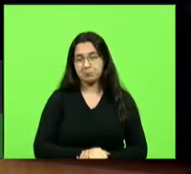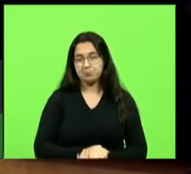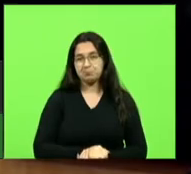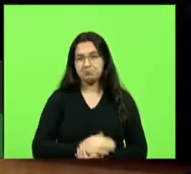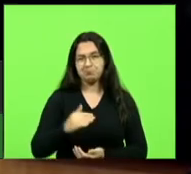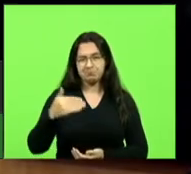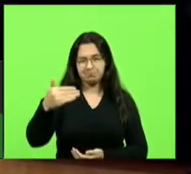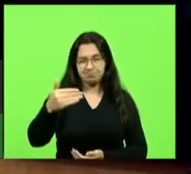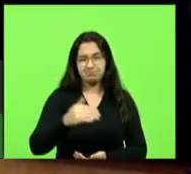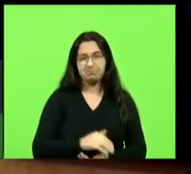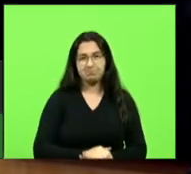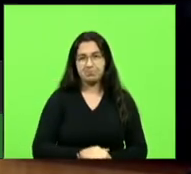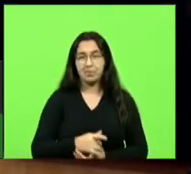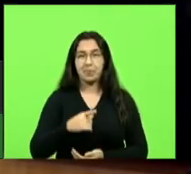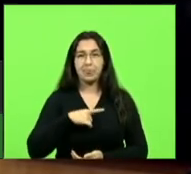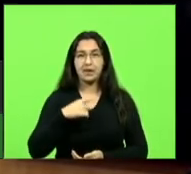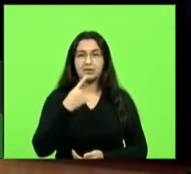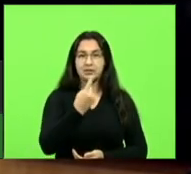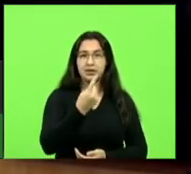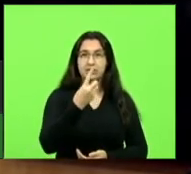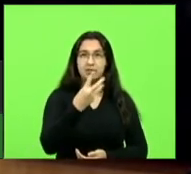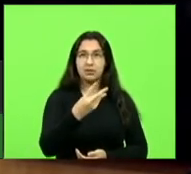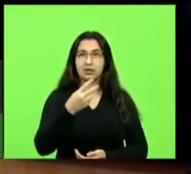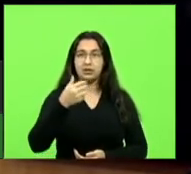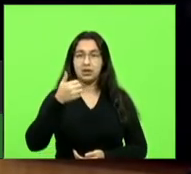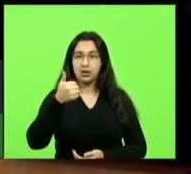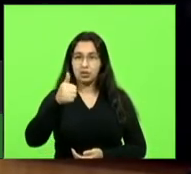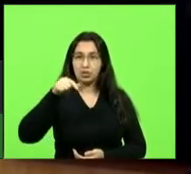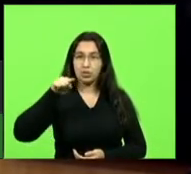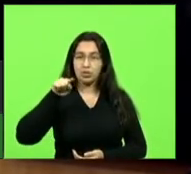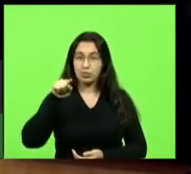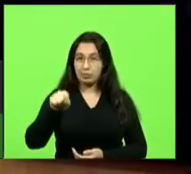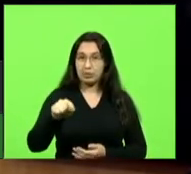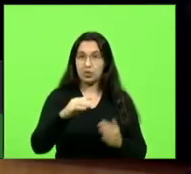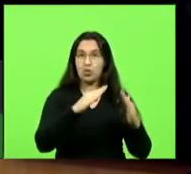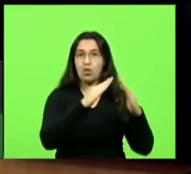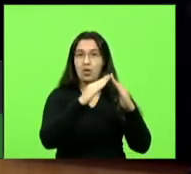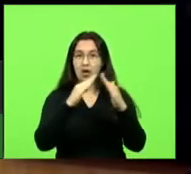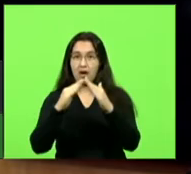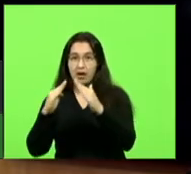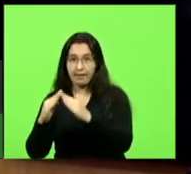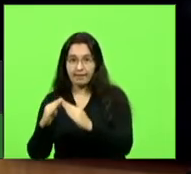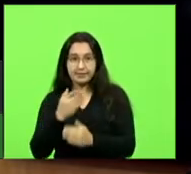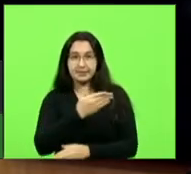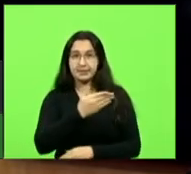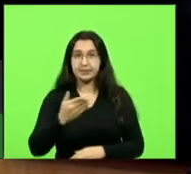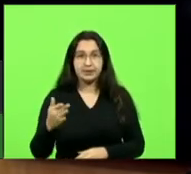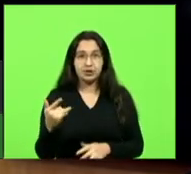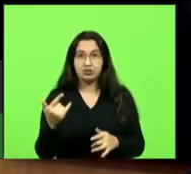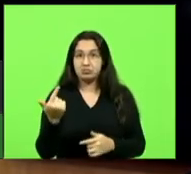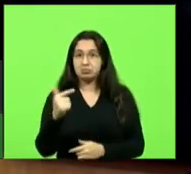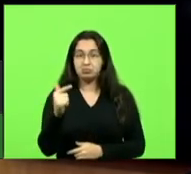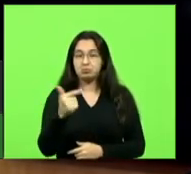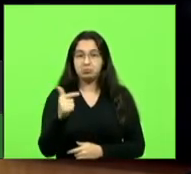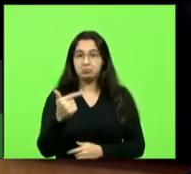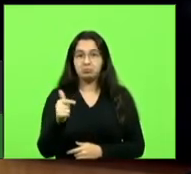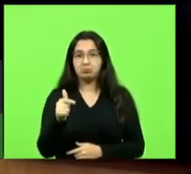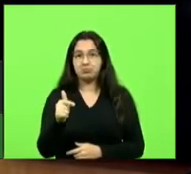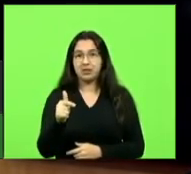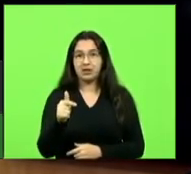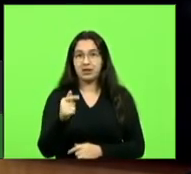no estado 131 mil domicílios sem nenhum tipo de